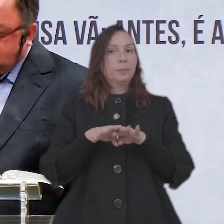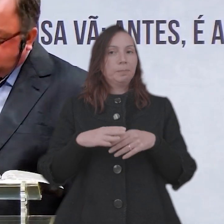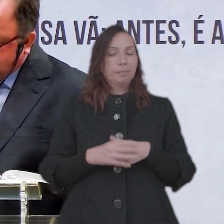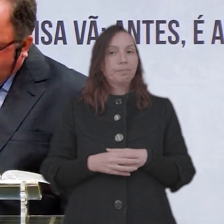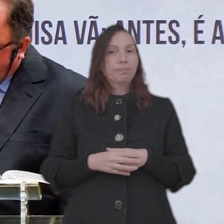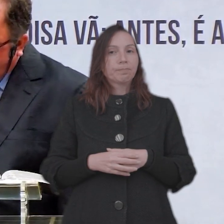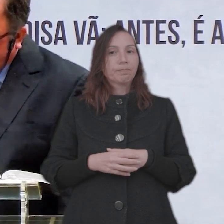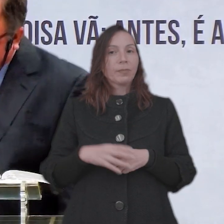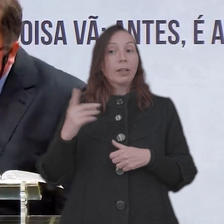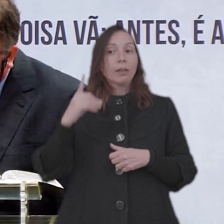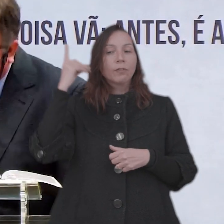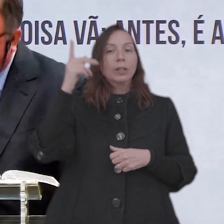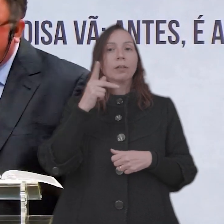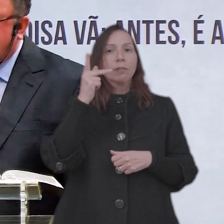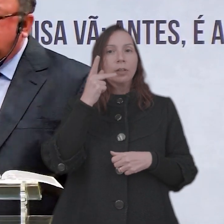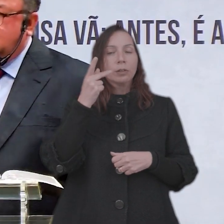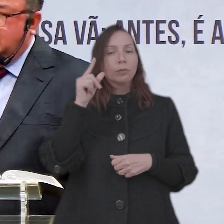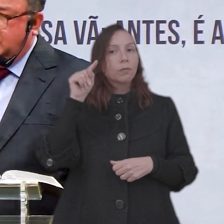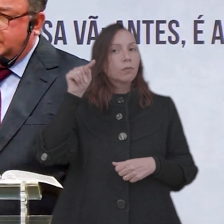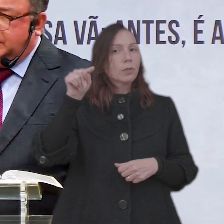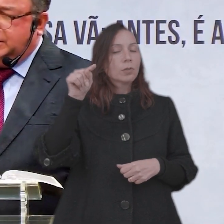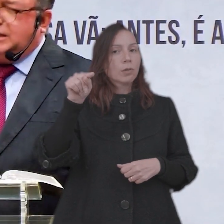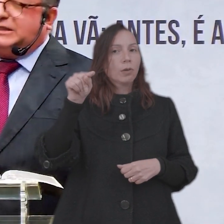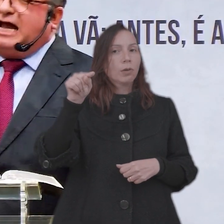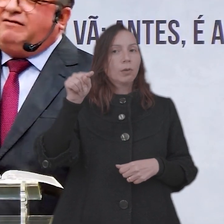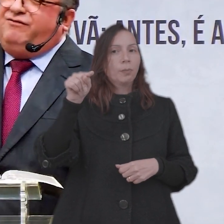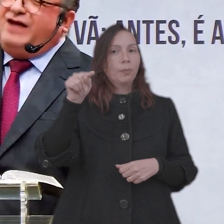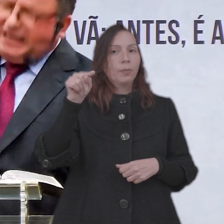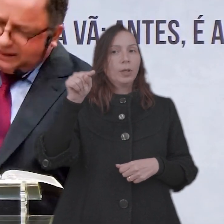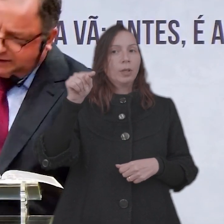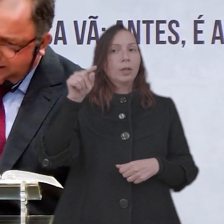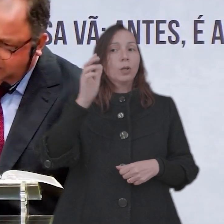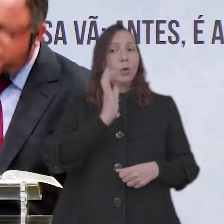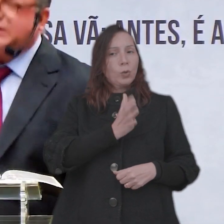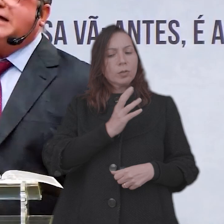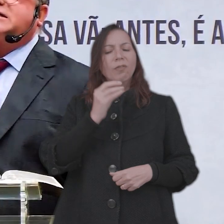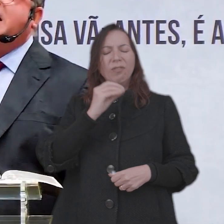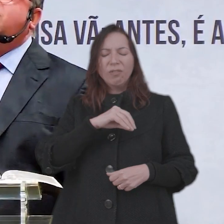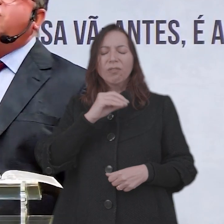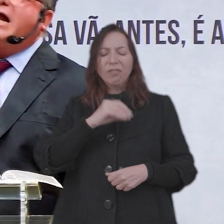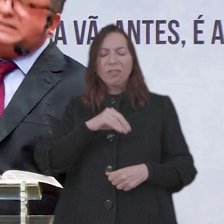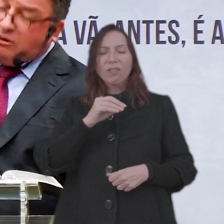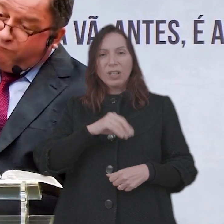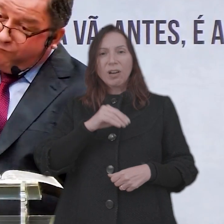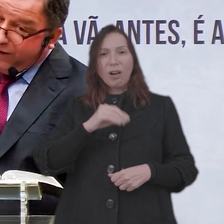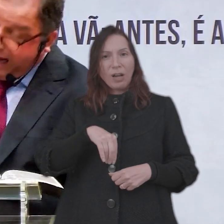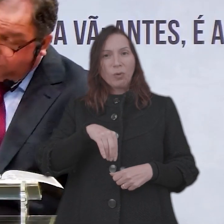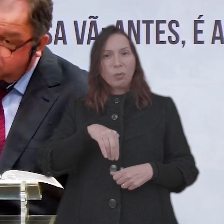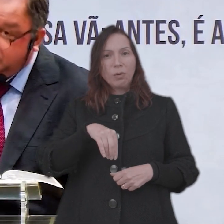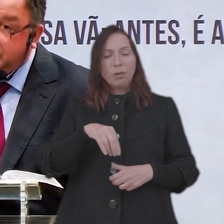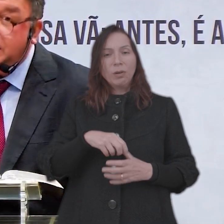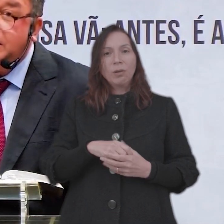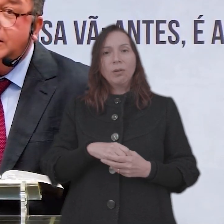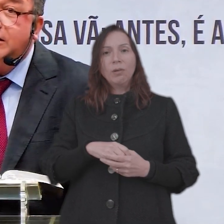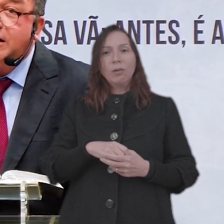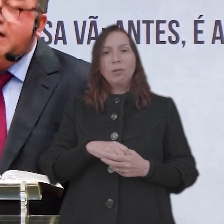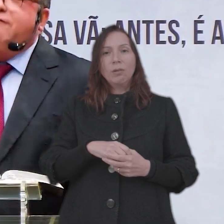Ele está dizendo, você que está enfraquecido, você que está com o coração